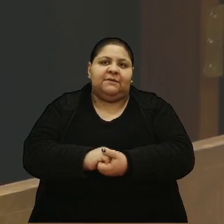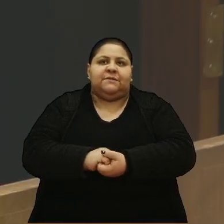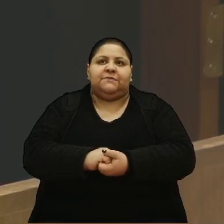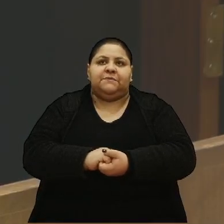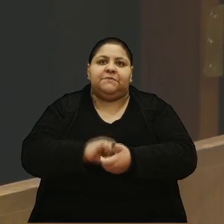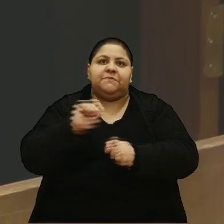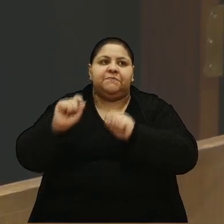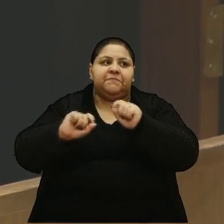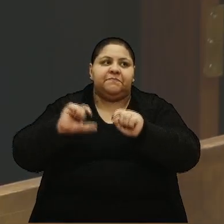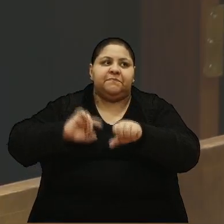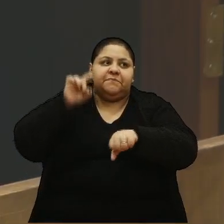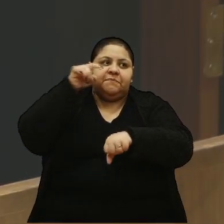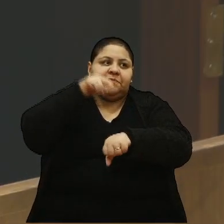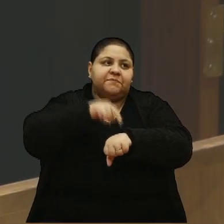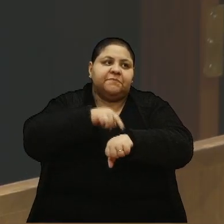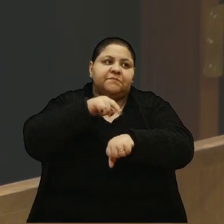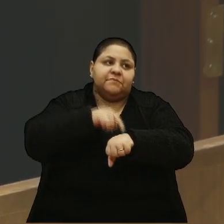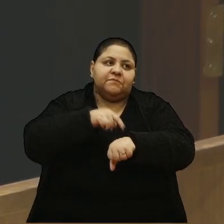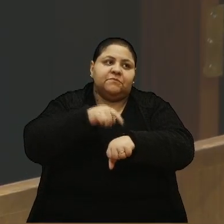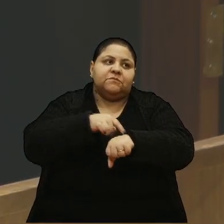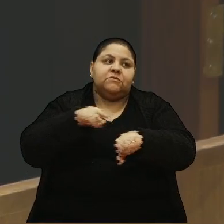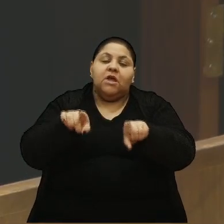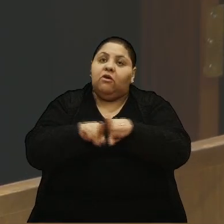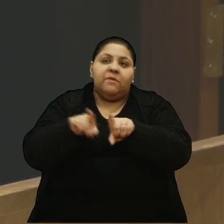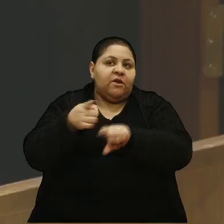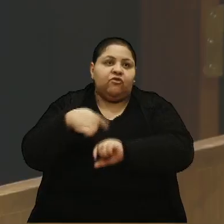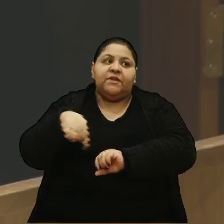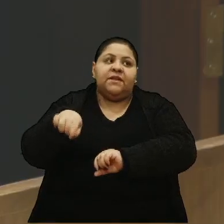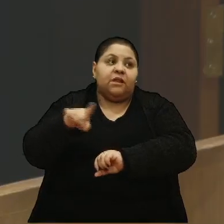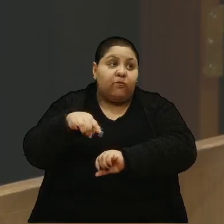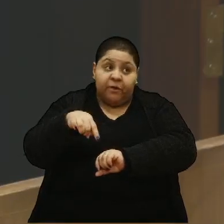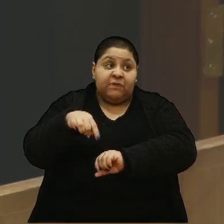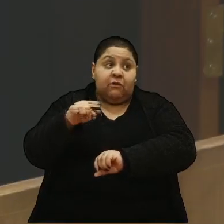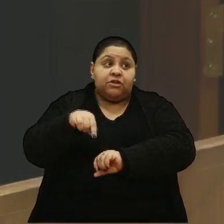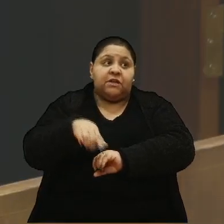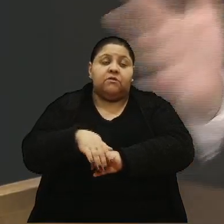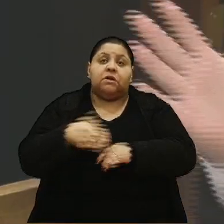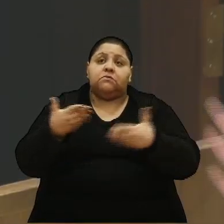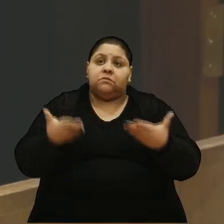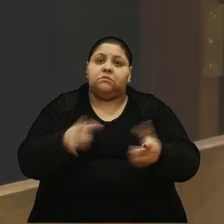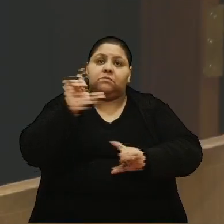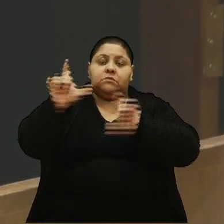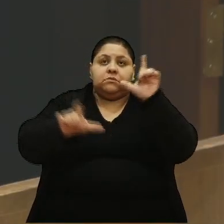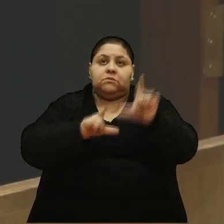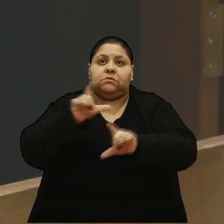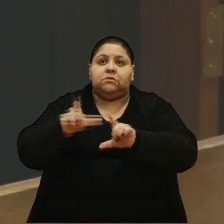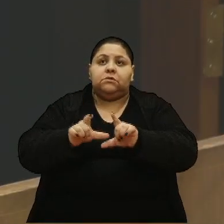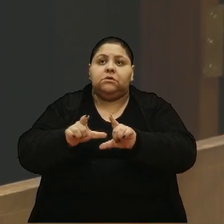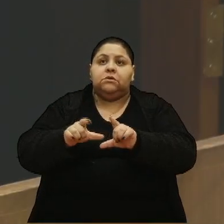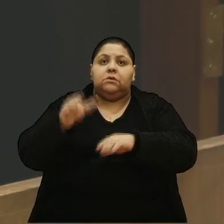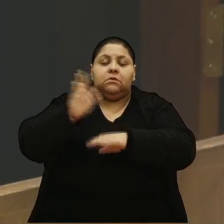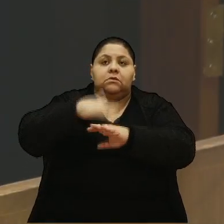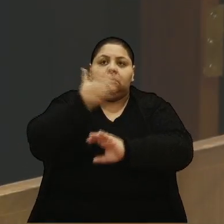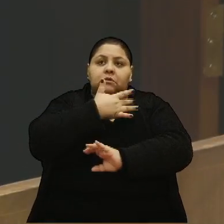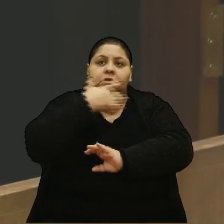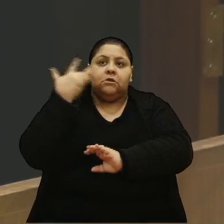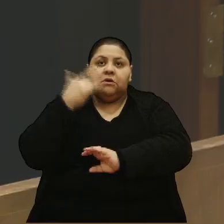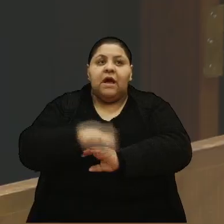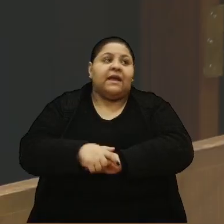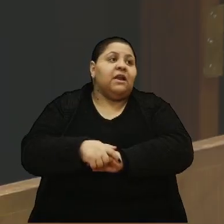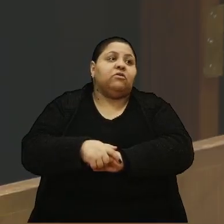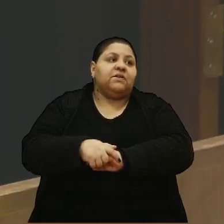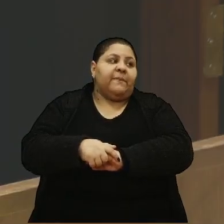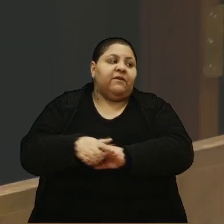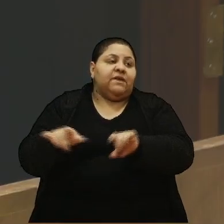Quem tem esse tempo disponível para ficar ligando? E aí acaba que as pessoas vão lá para a UBS, é mais fácil.